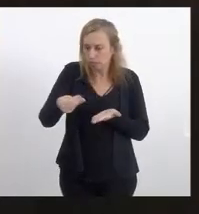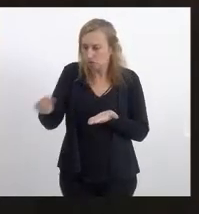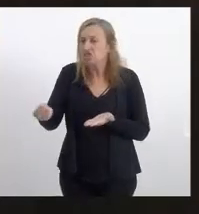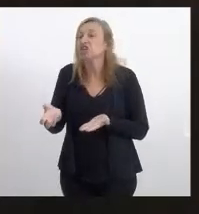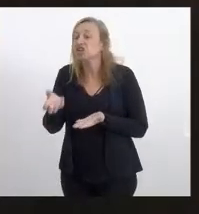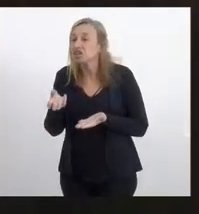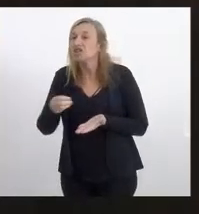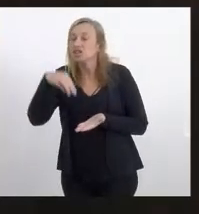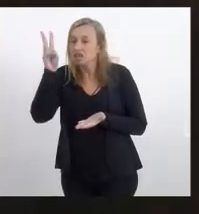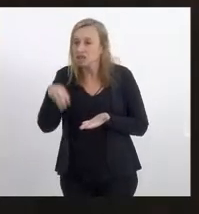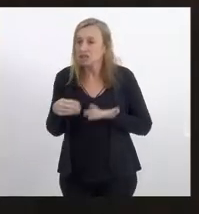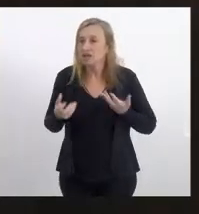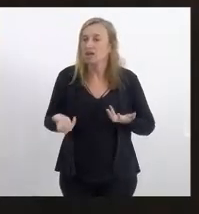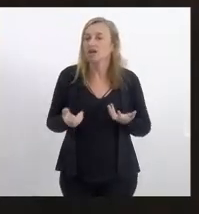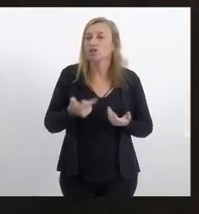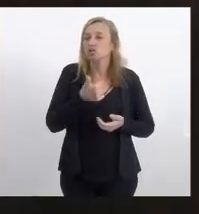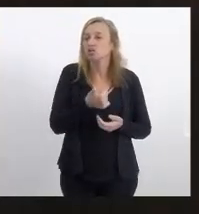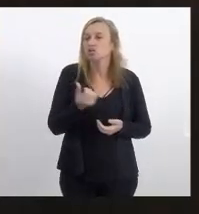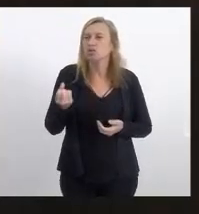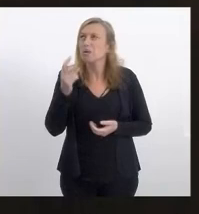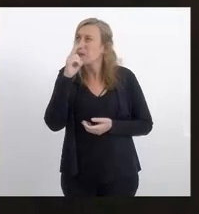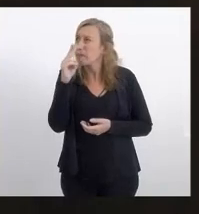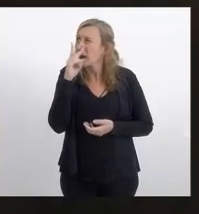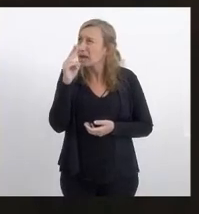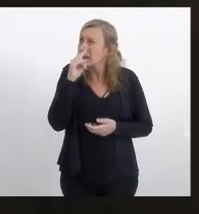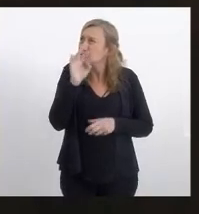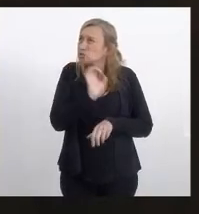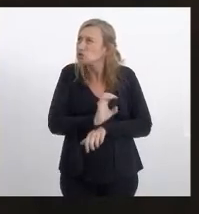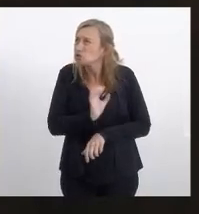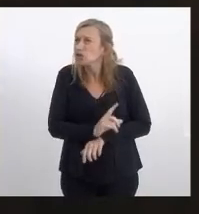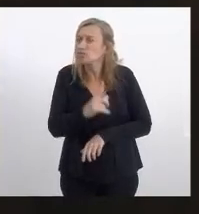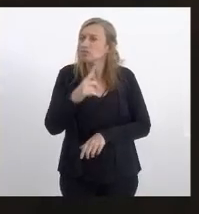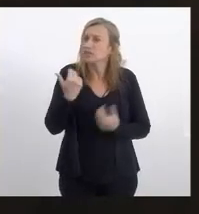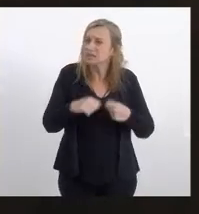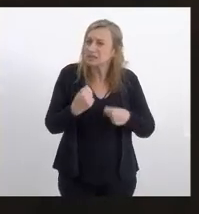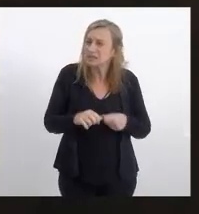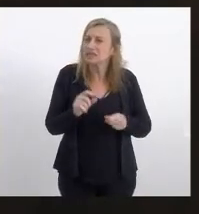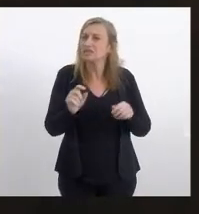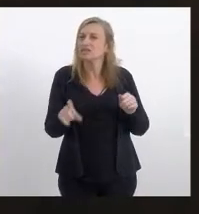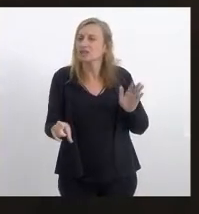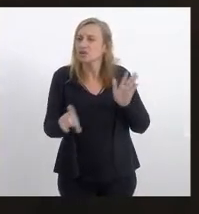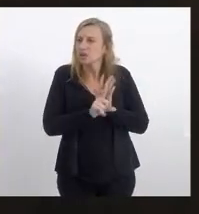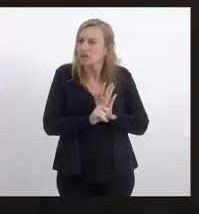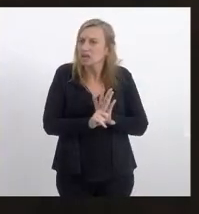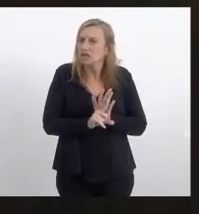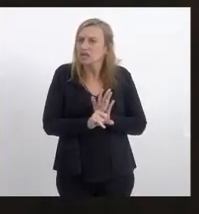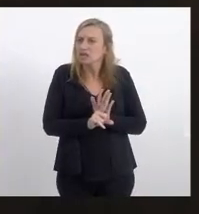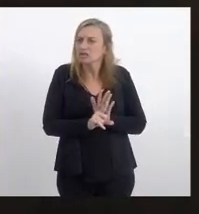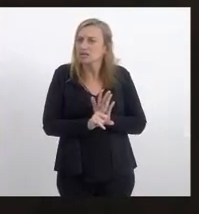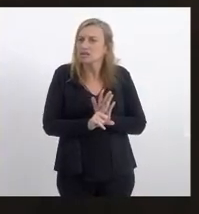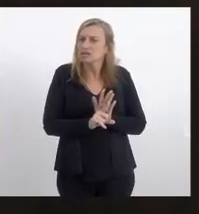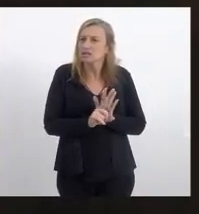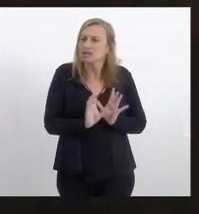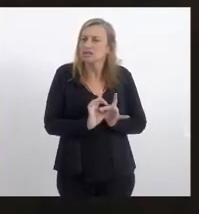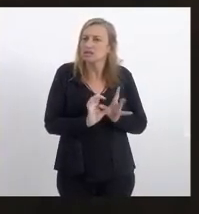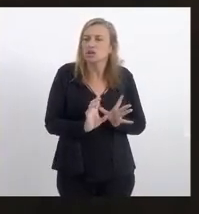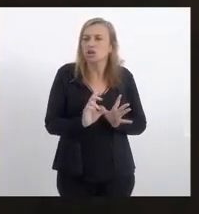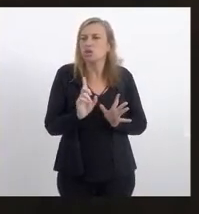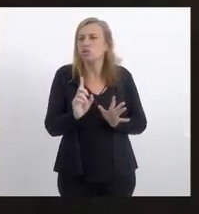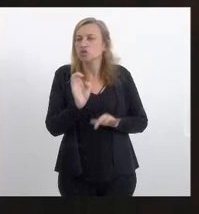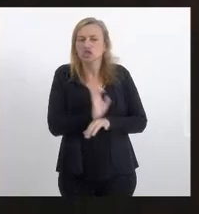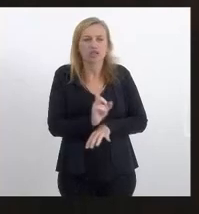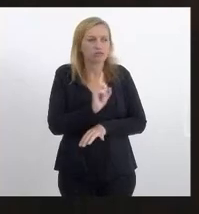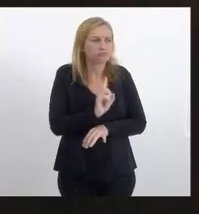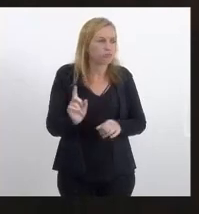quiser põe 2016 porque me parece que o estado tinha que fazer uma legislação para dessa isenção e o estado não